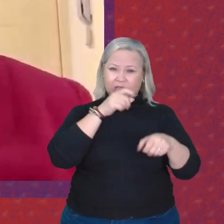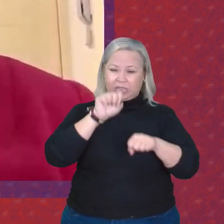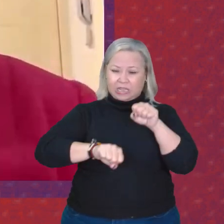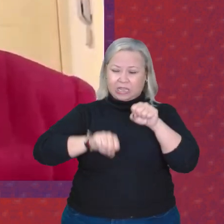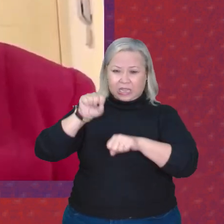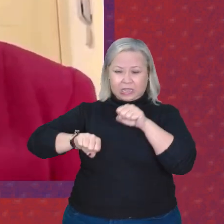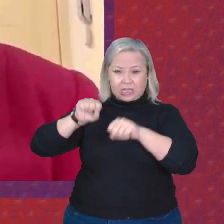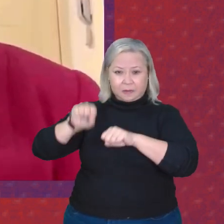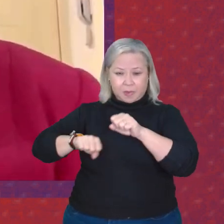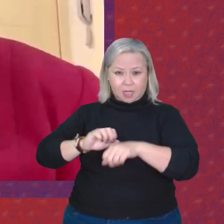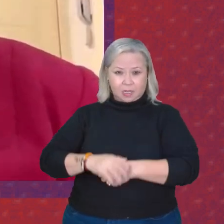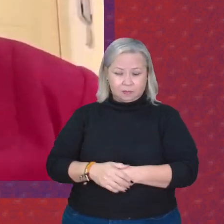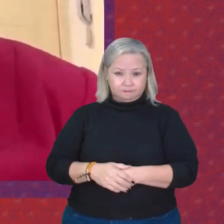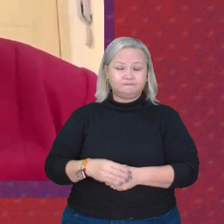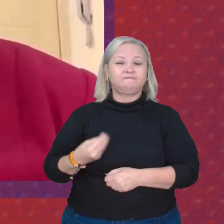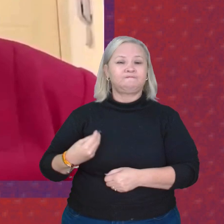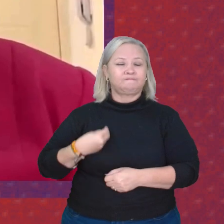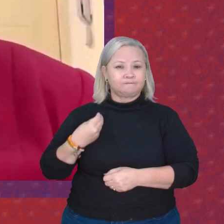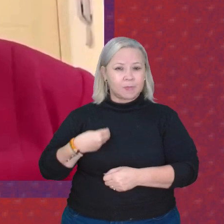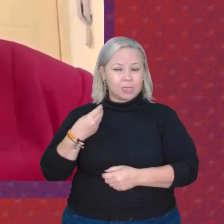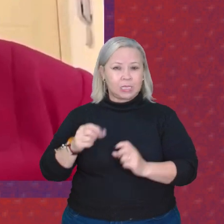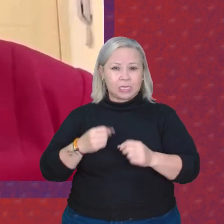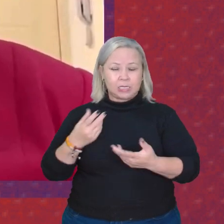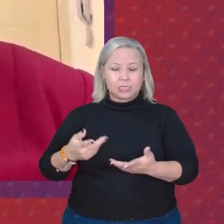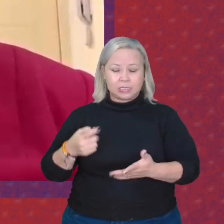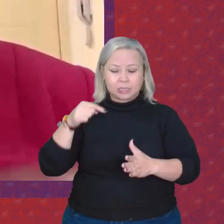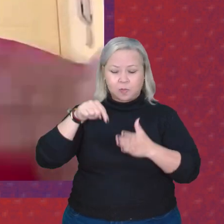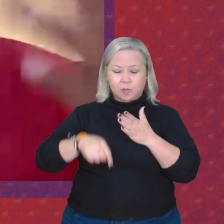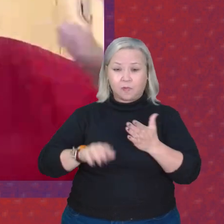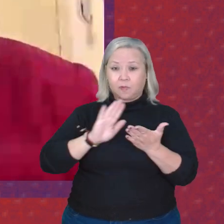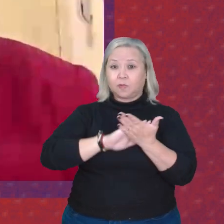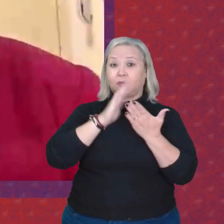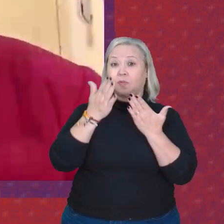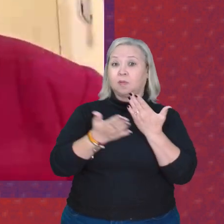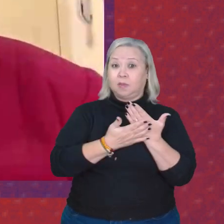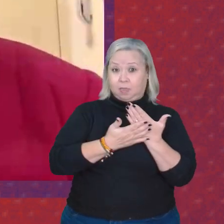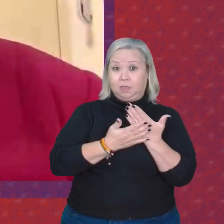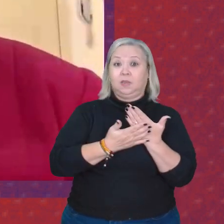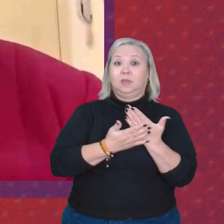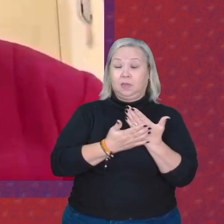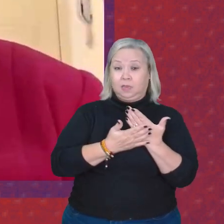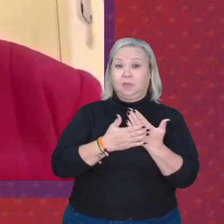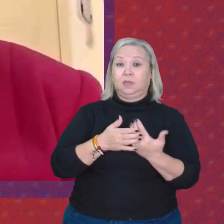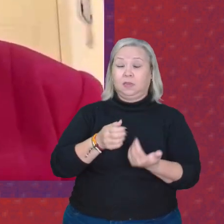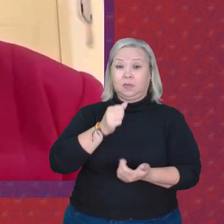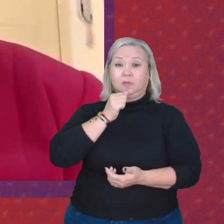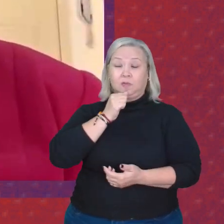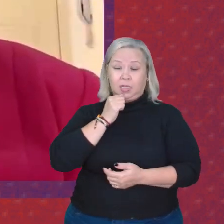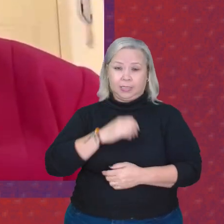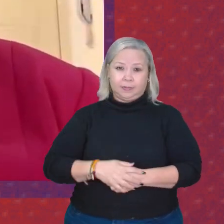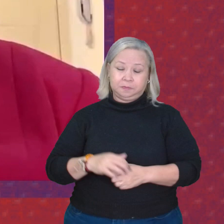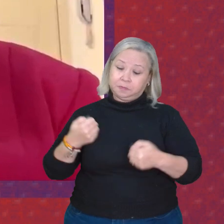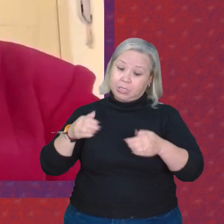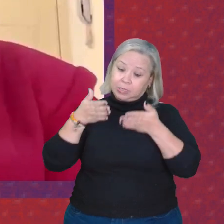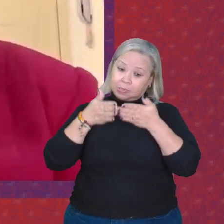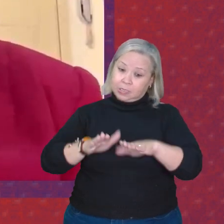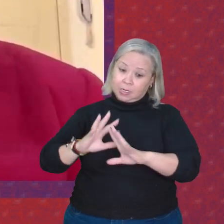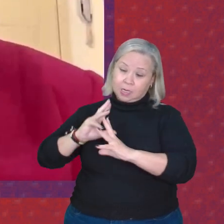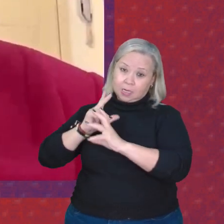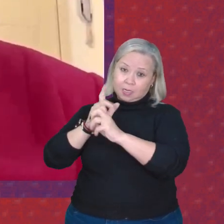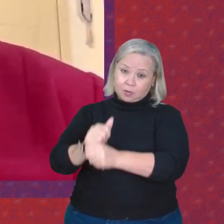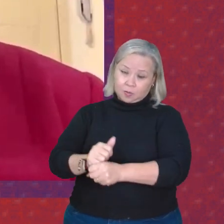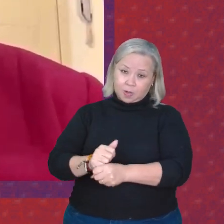e está, né, num profundo risco e numa necessidade total e absoluta de retomada, né. Então, o